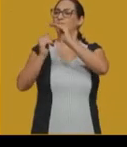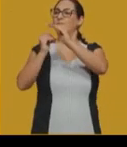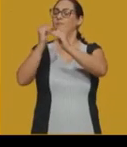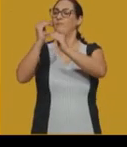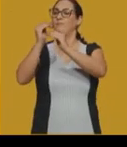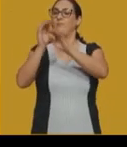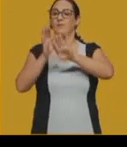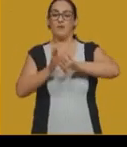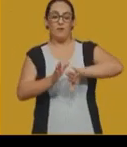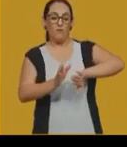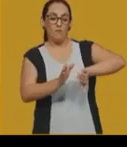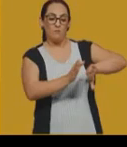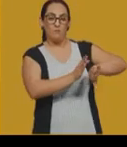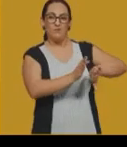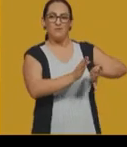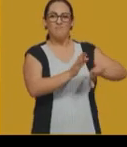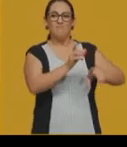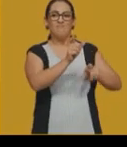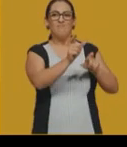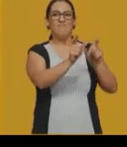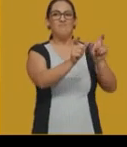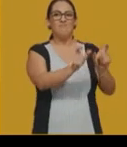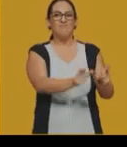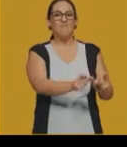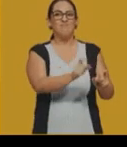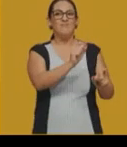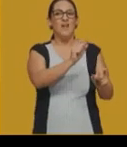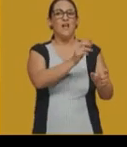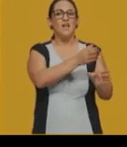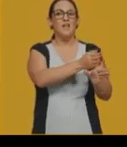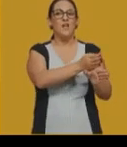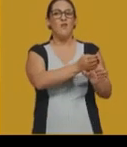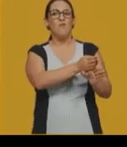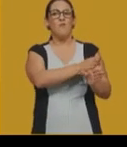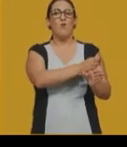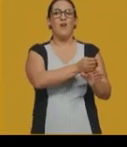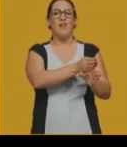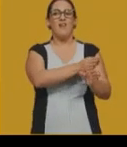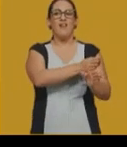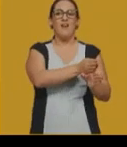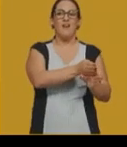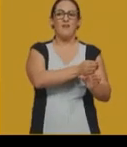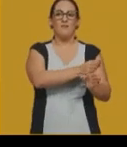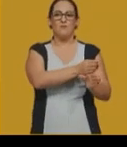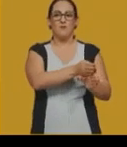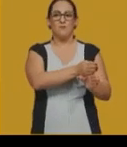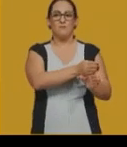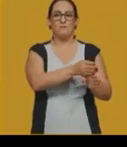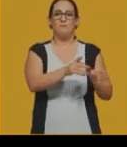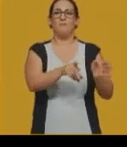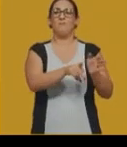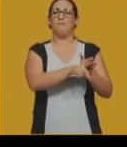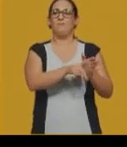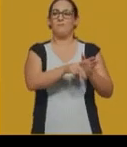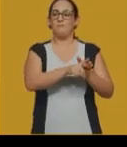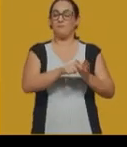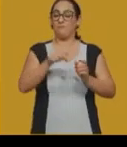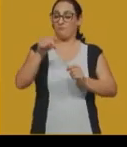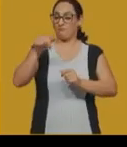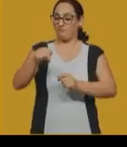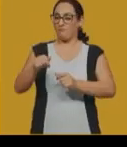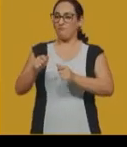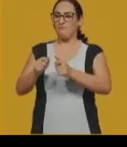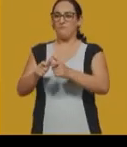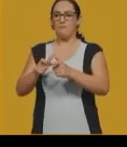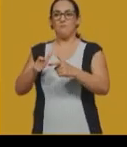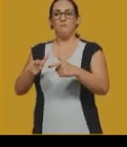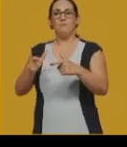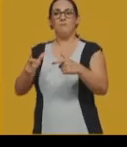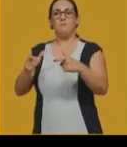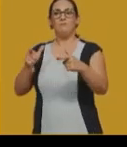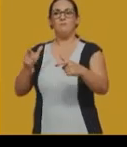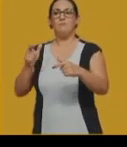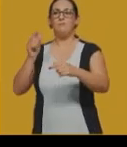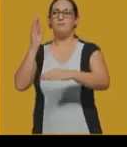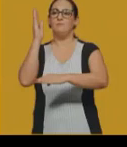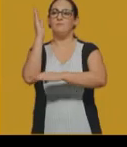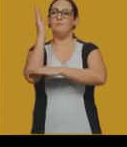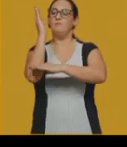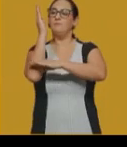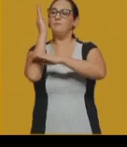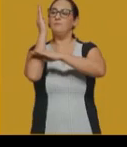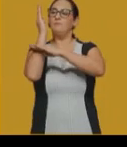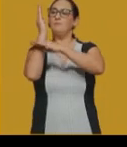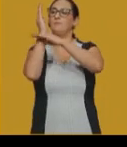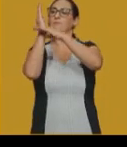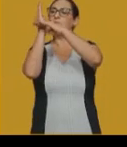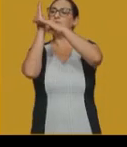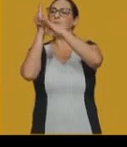de risco, né? Que fazem uma referência a essa situação que a gente fala do inchaço urbano, né? Dessas moradias aí em regiões